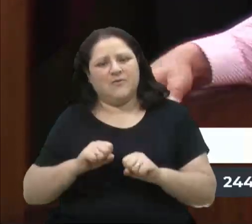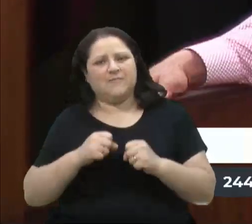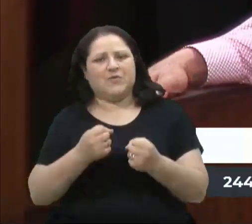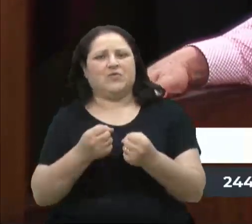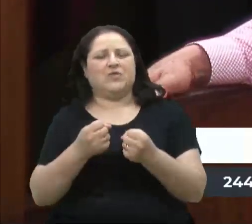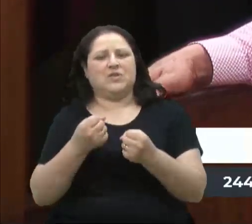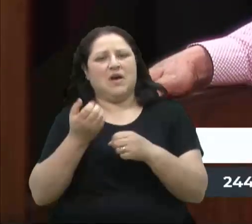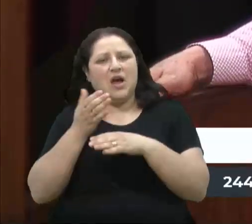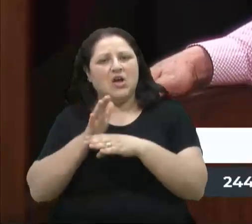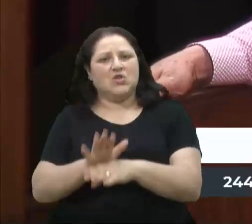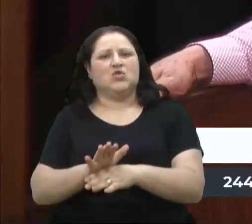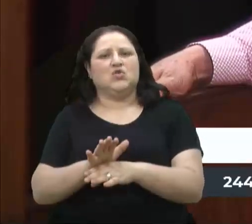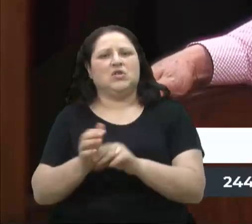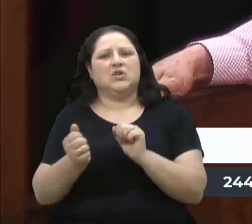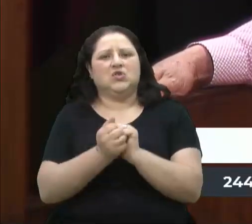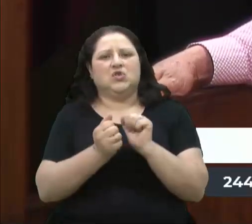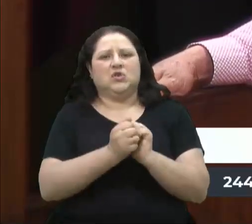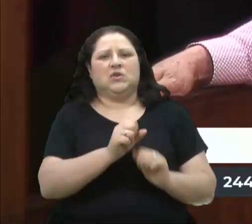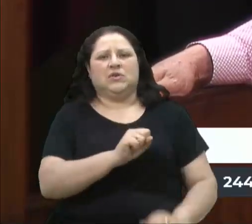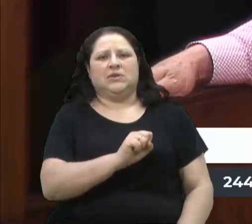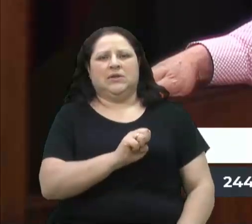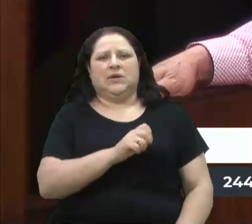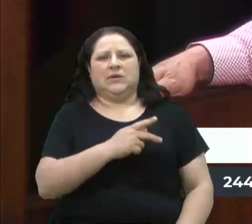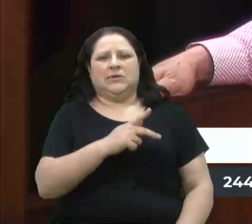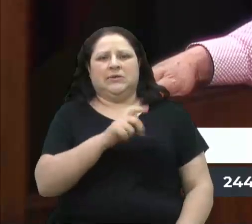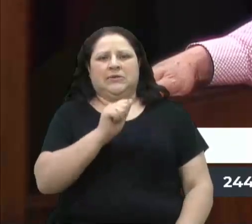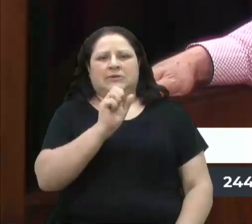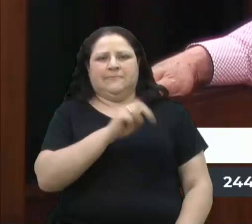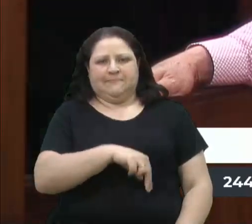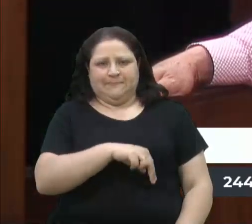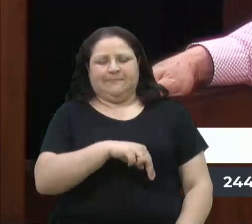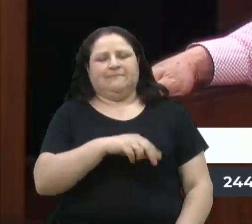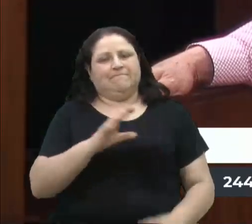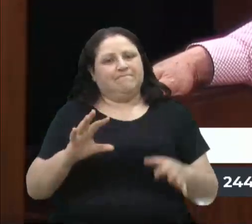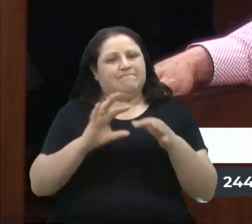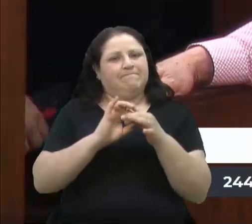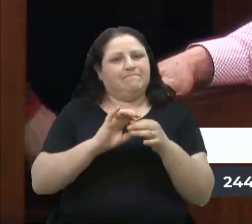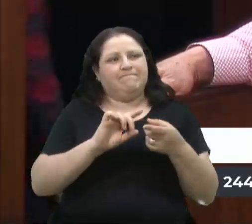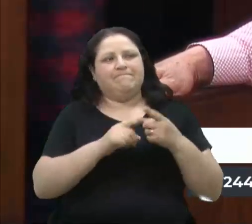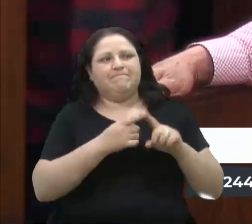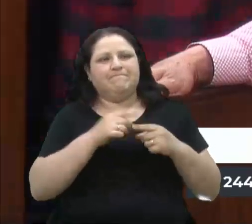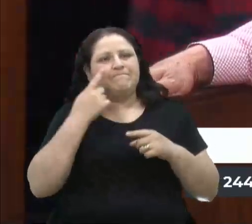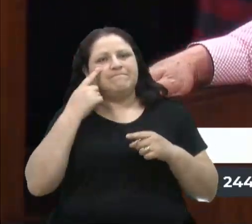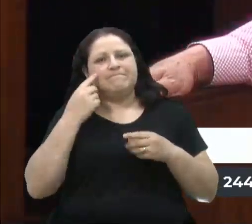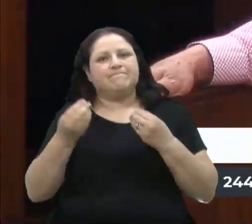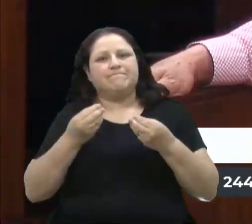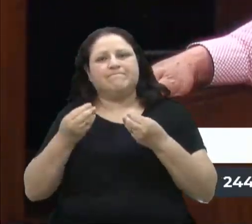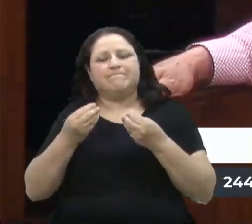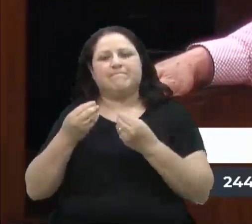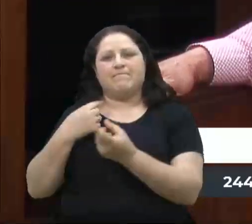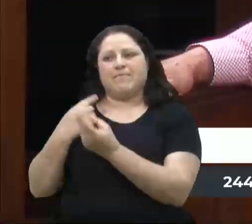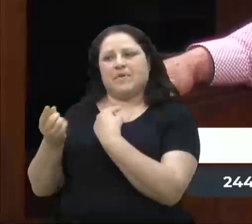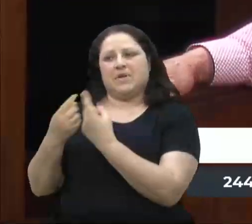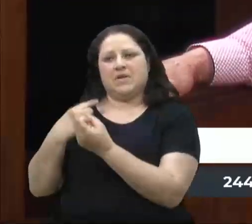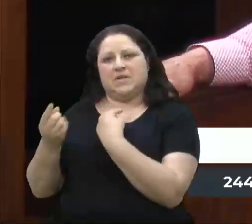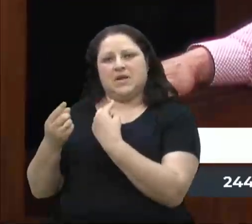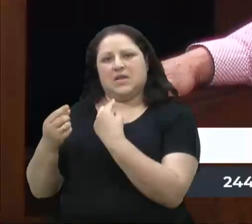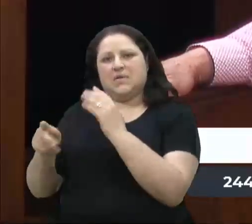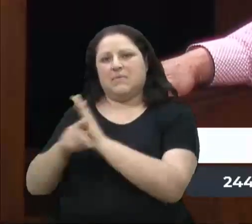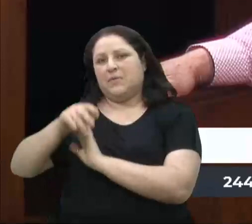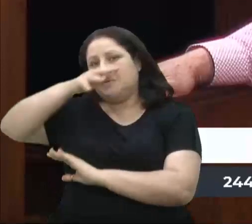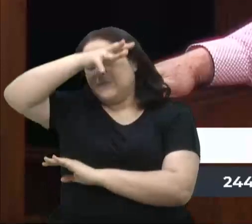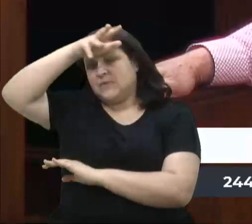isso. Junto ao CEPLAN, ver como fazer isso, reconhecê-la como pública,